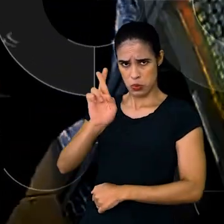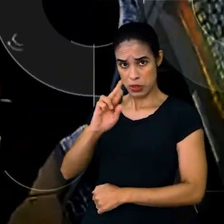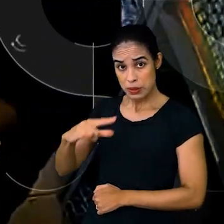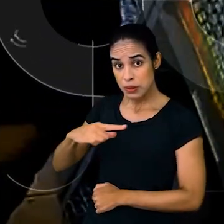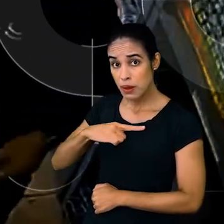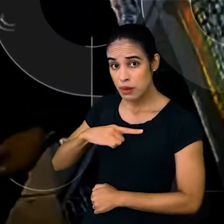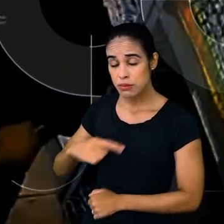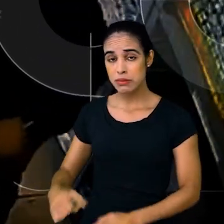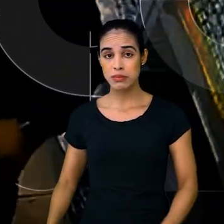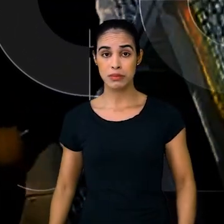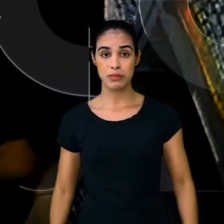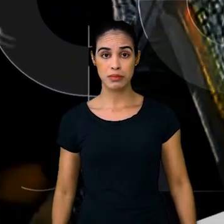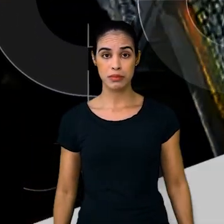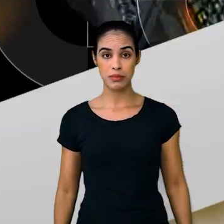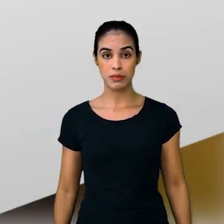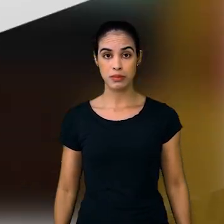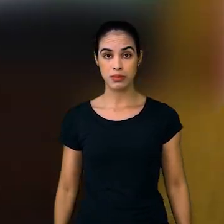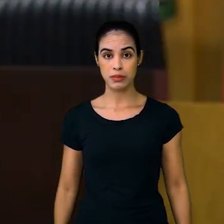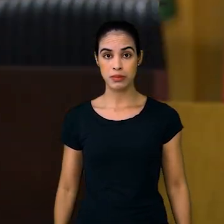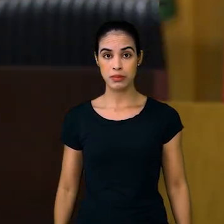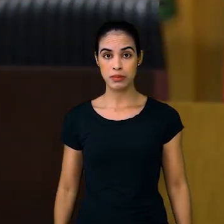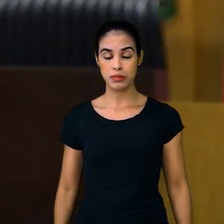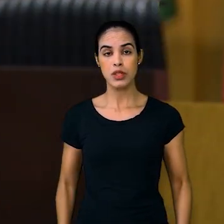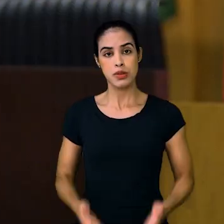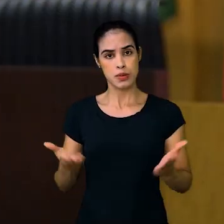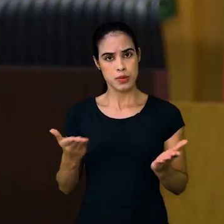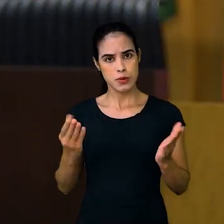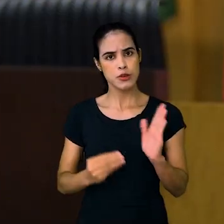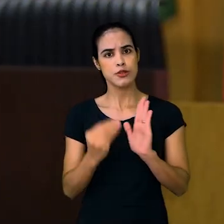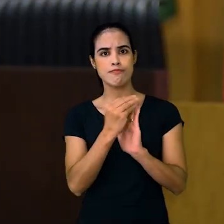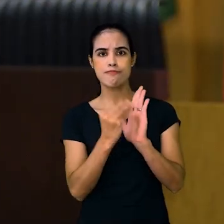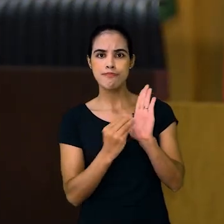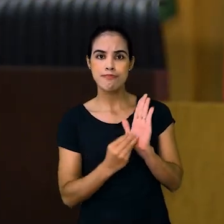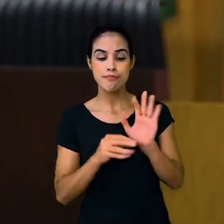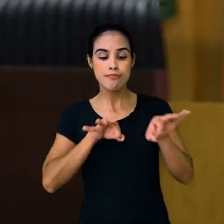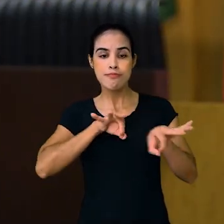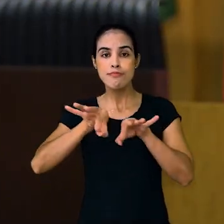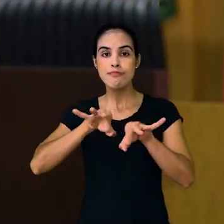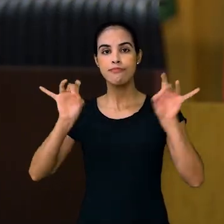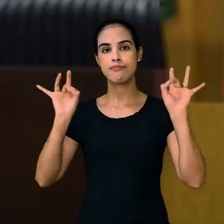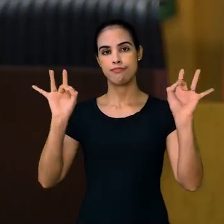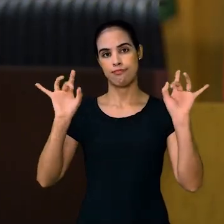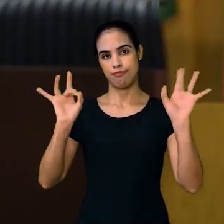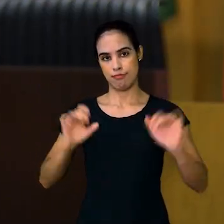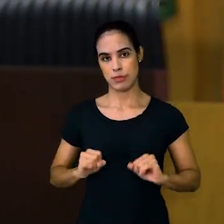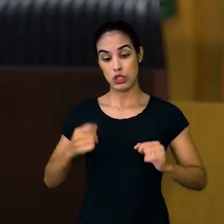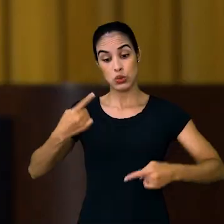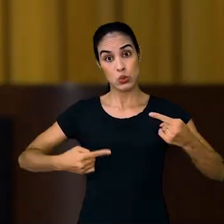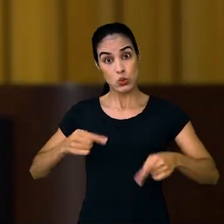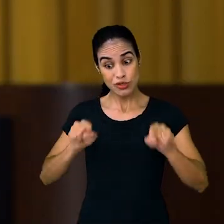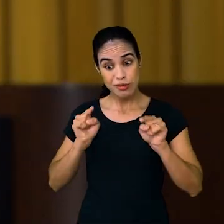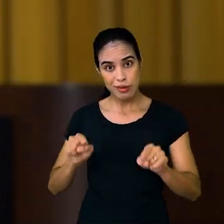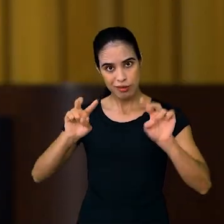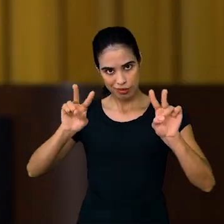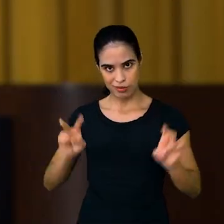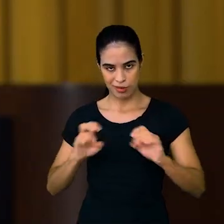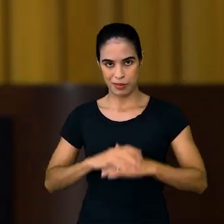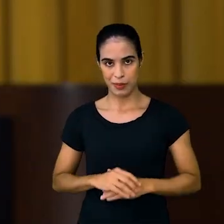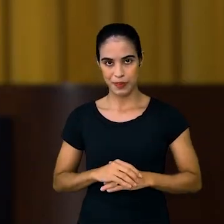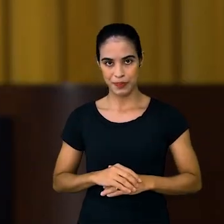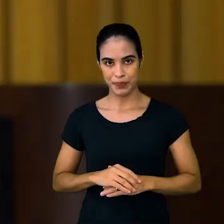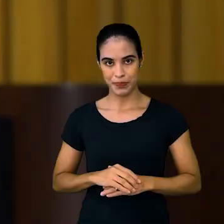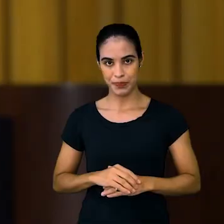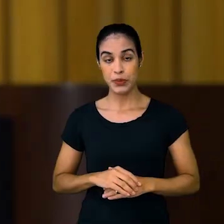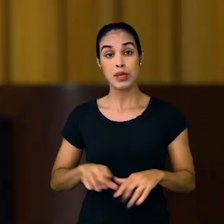ser responsabilizadas por isso? O programa de hoje traz uma reportagem especial que discute esse limite. E a gente mostra